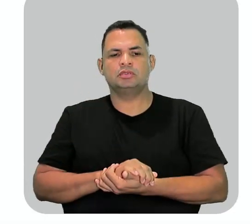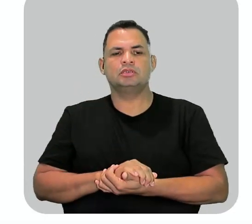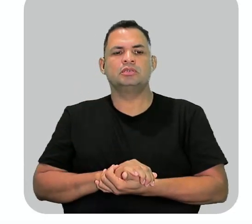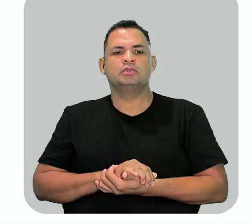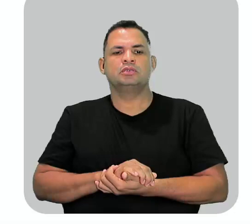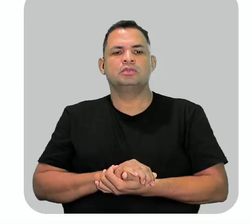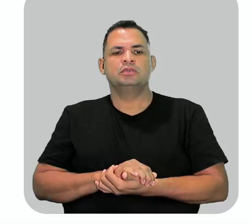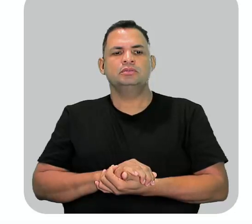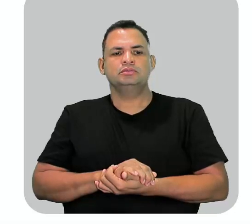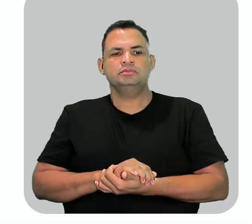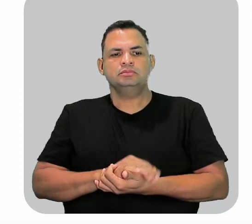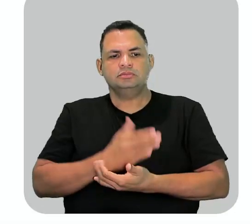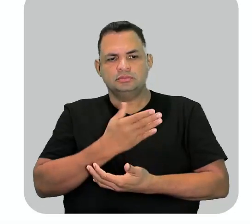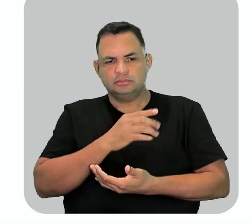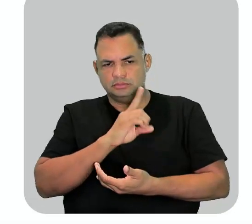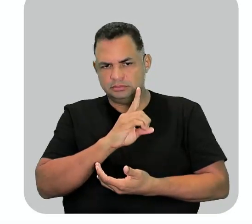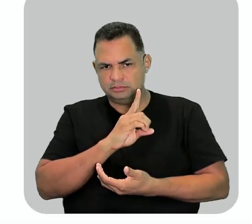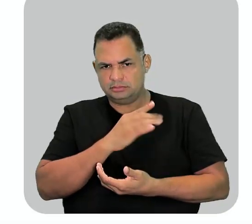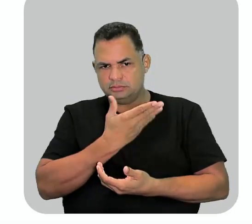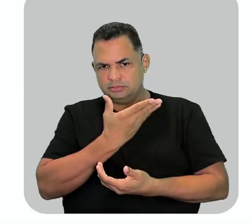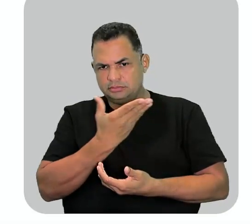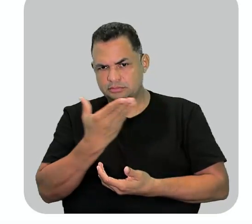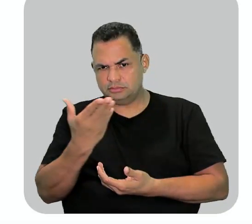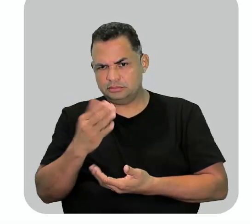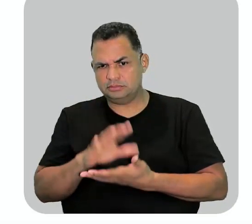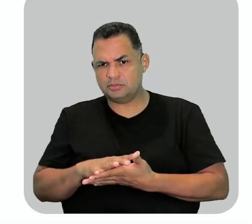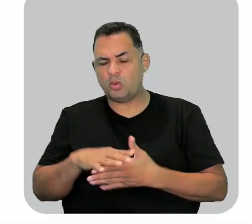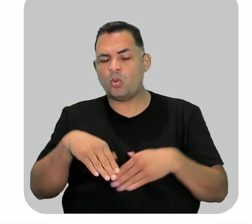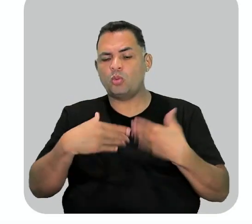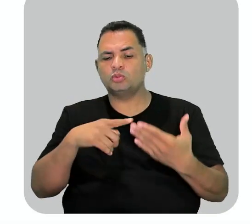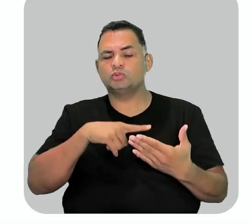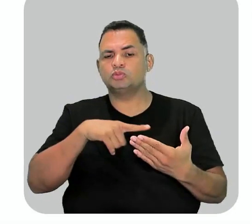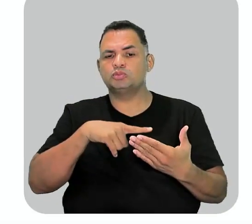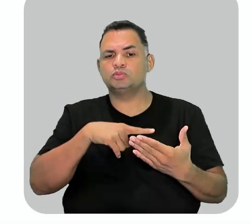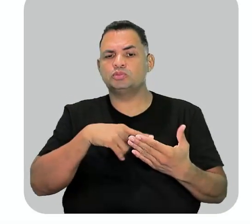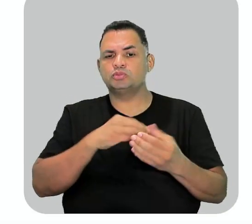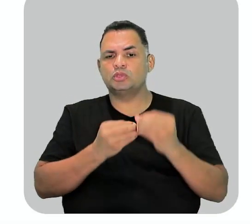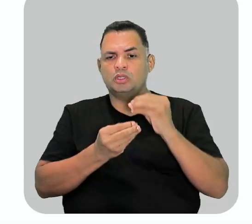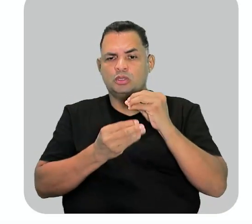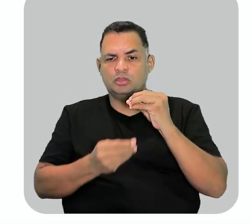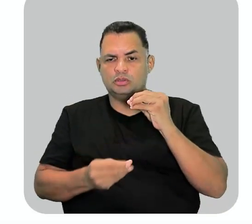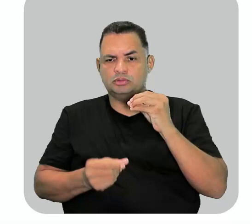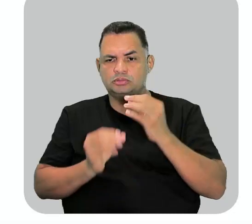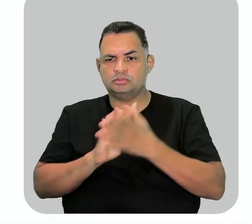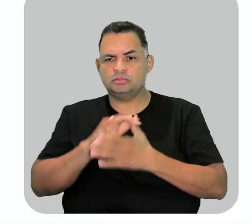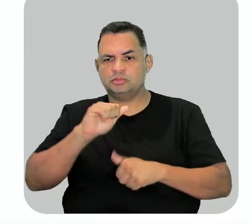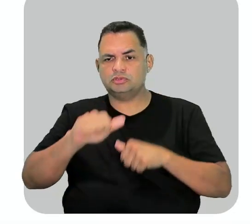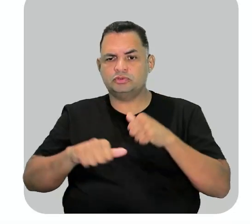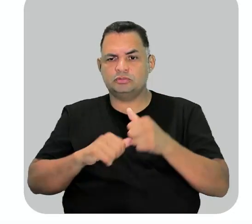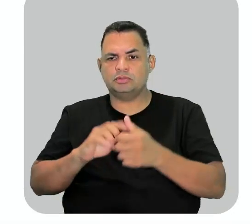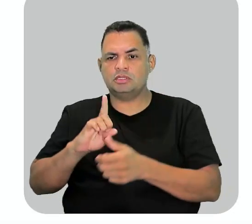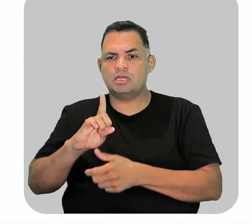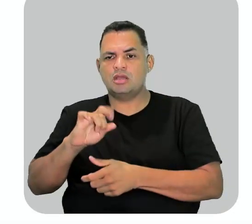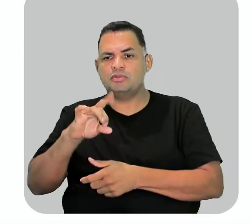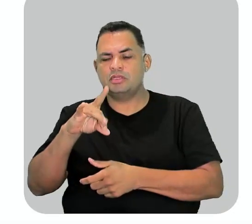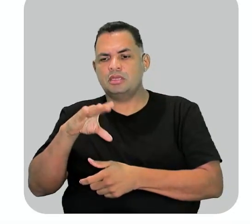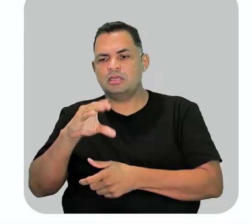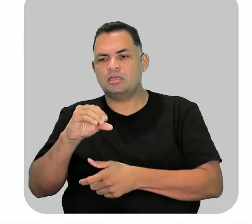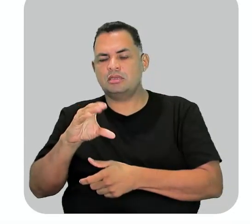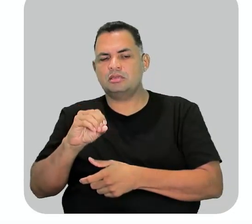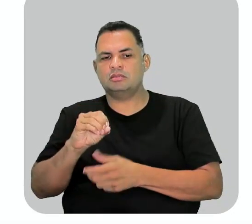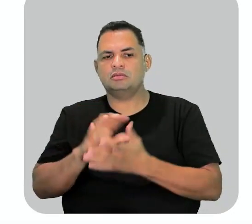O propan-2-ol, ao sofrer oxidação, fornece aldeído? Não. Como é um